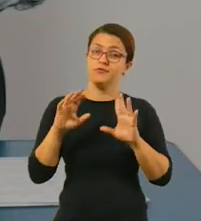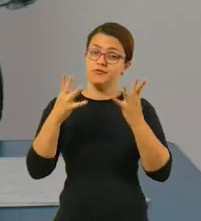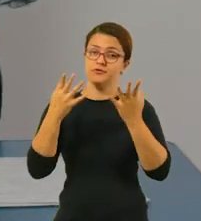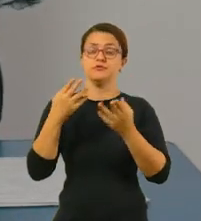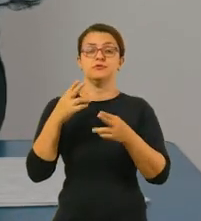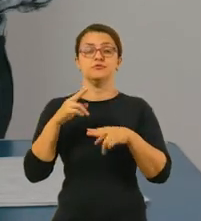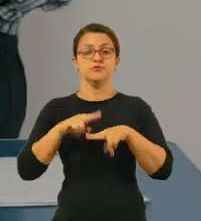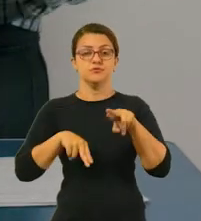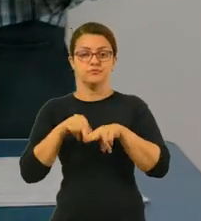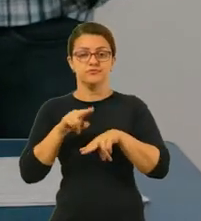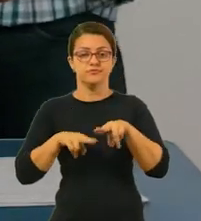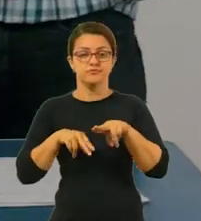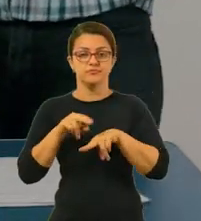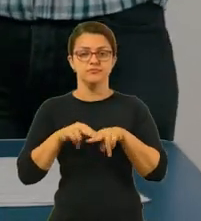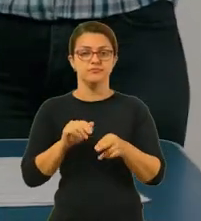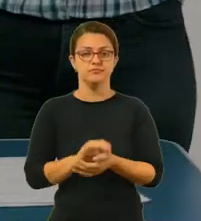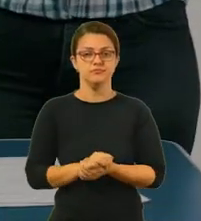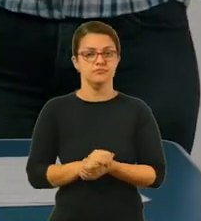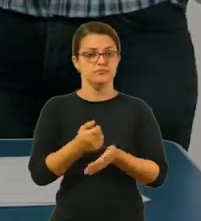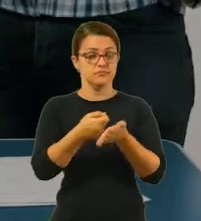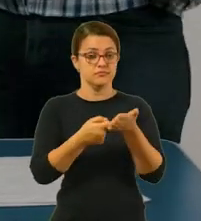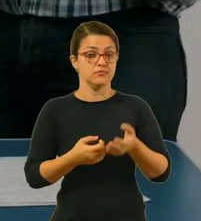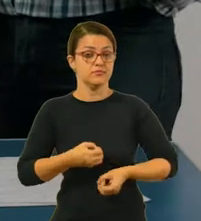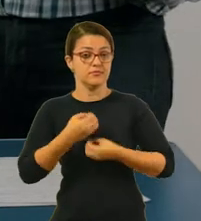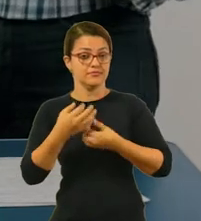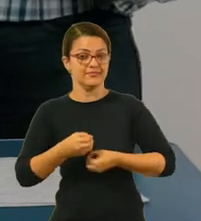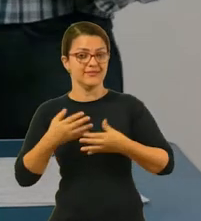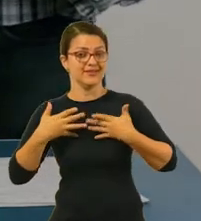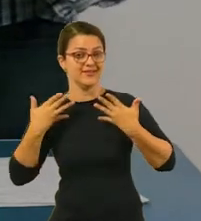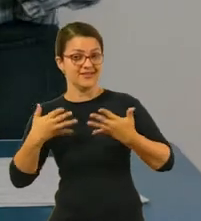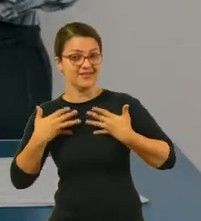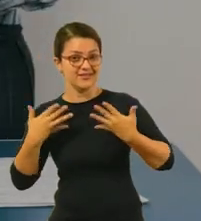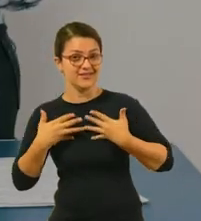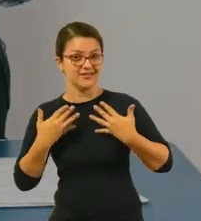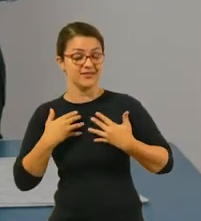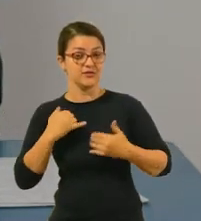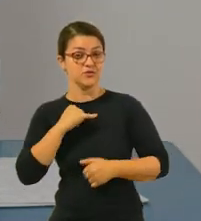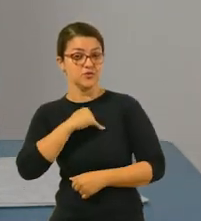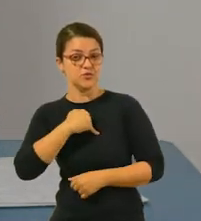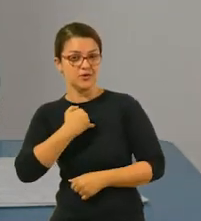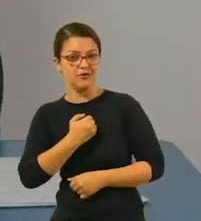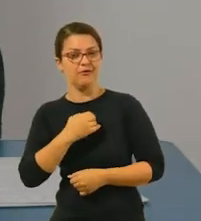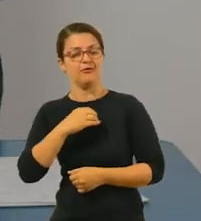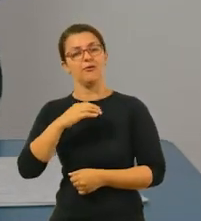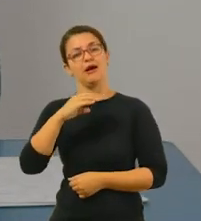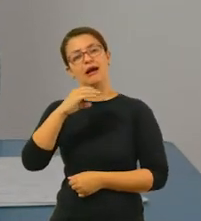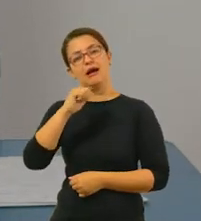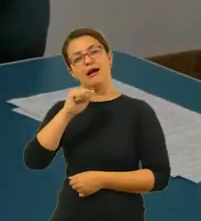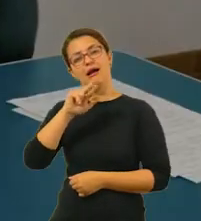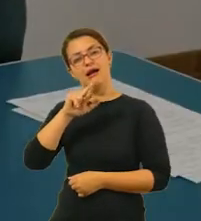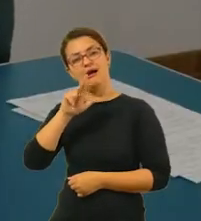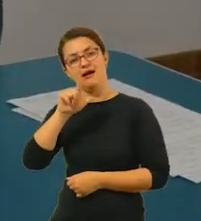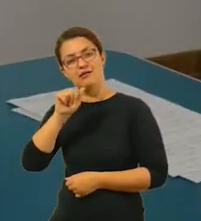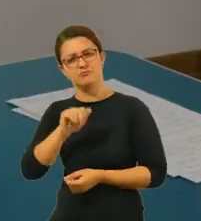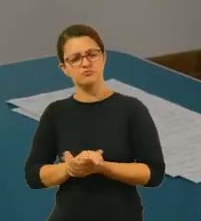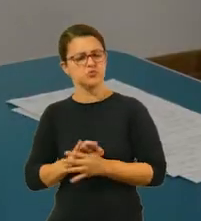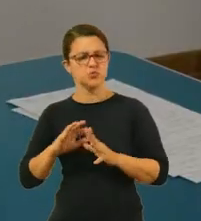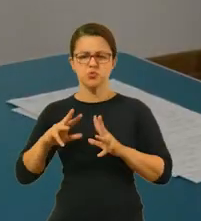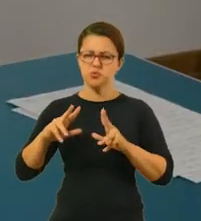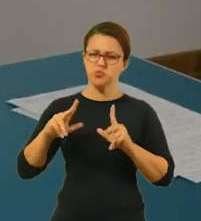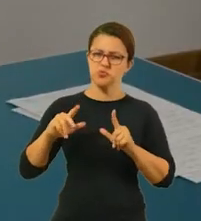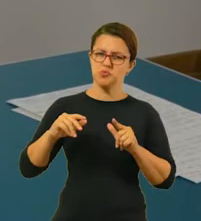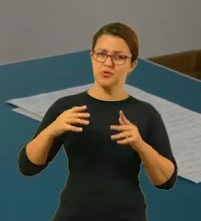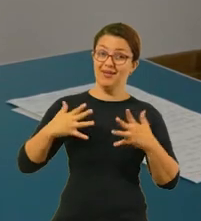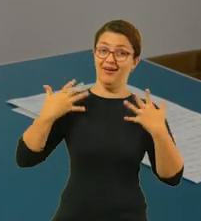juninas. Então, temos a leitura do poema Alegrias de São João, da Carla Valéria. Todo mundo se